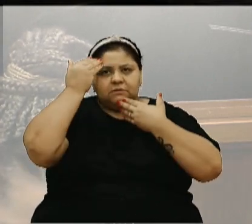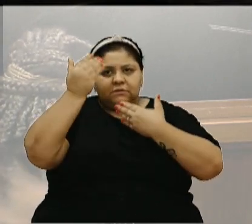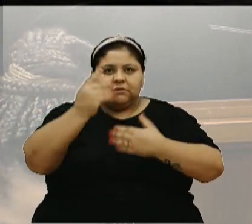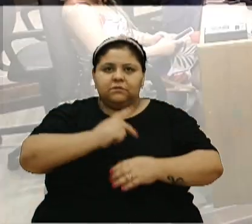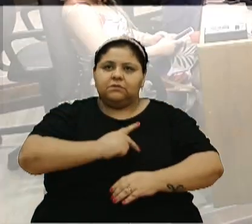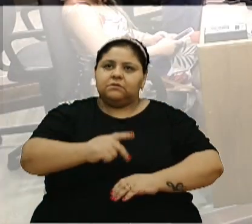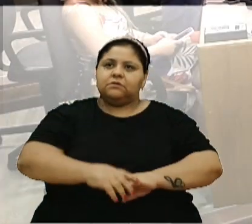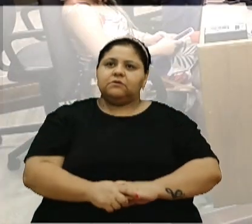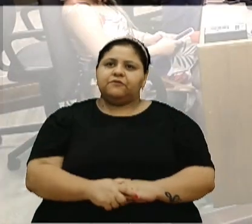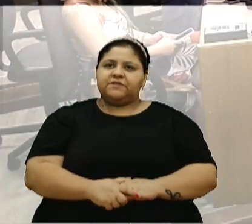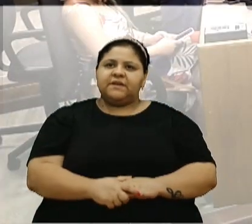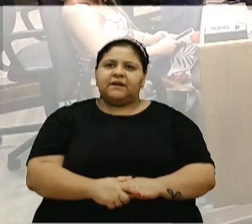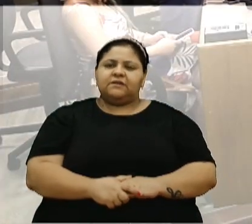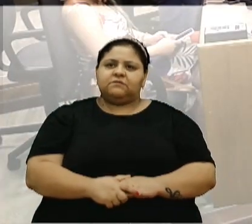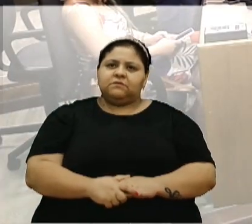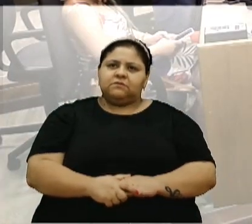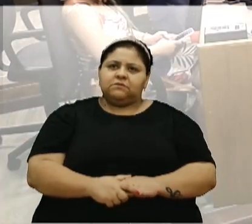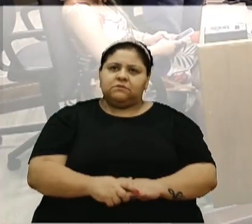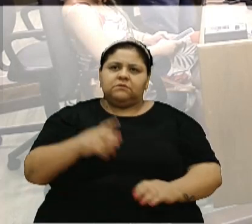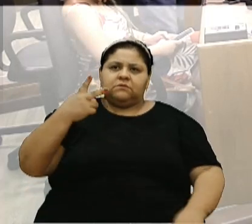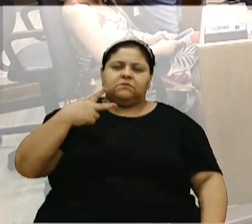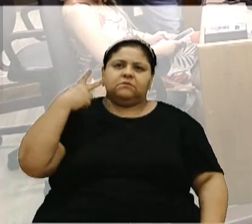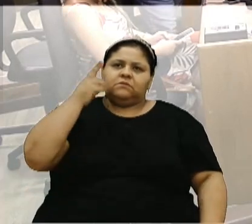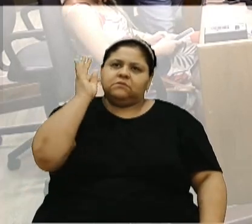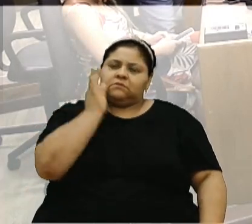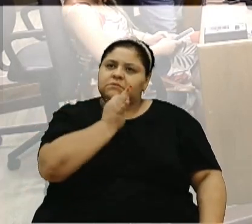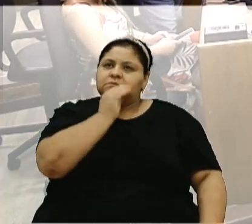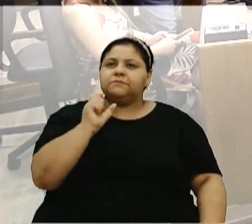presidente. Vereadora Tatiane Frisch, com a palavra.